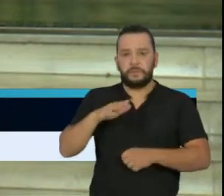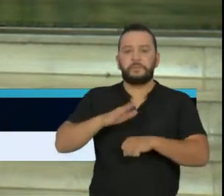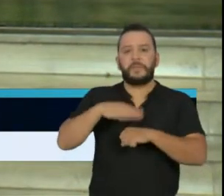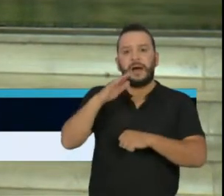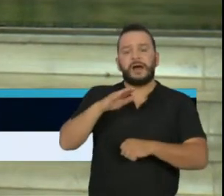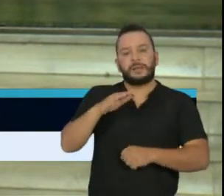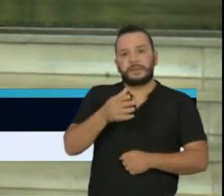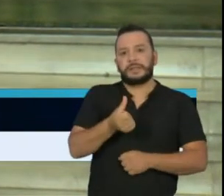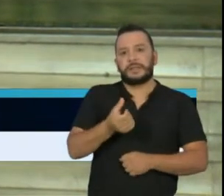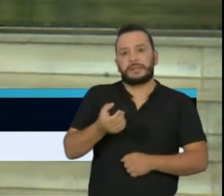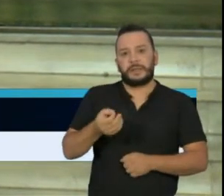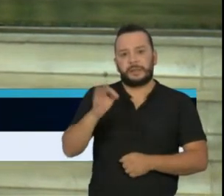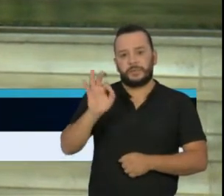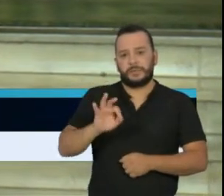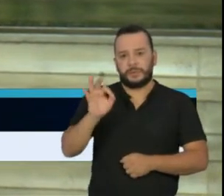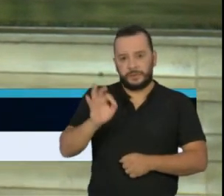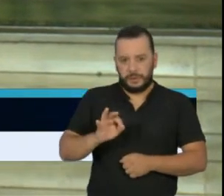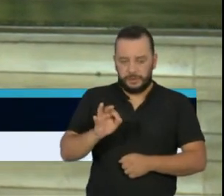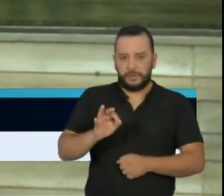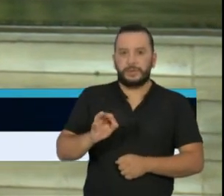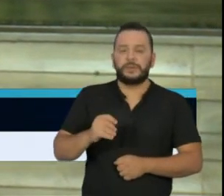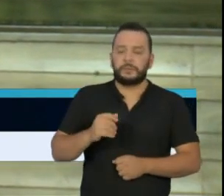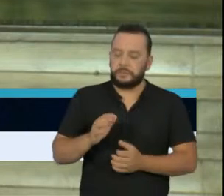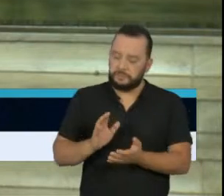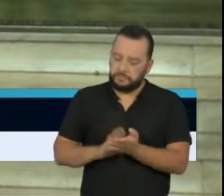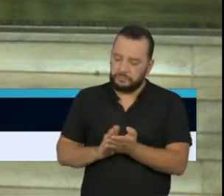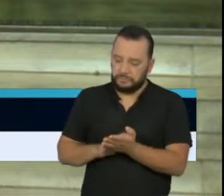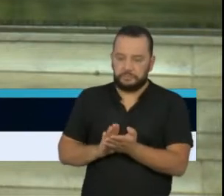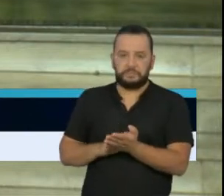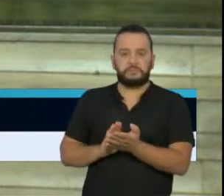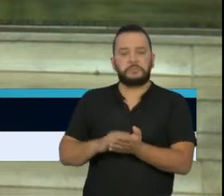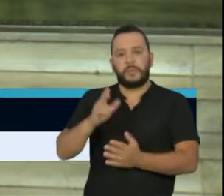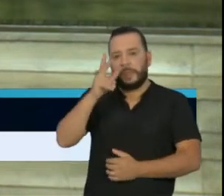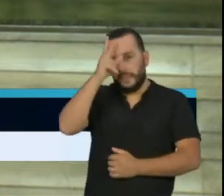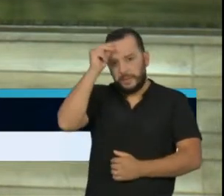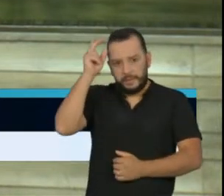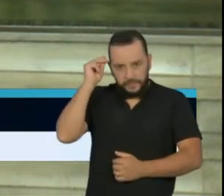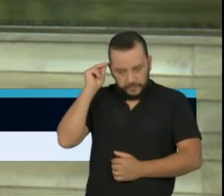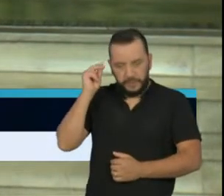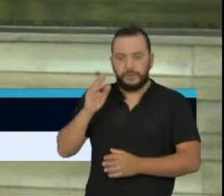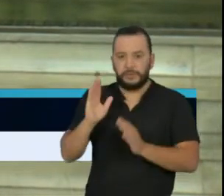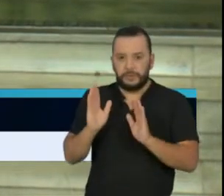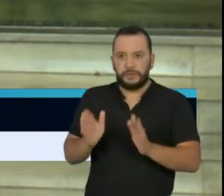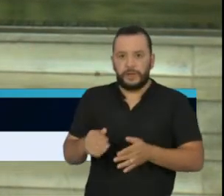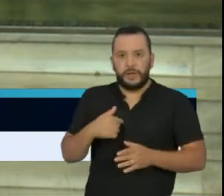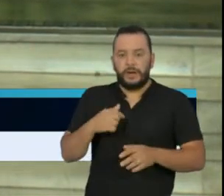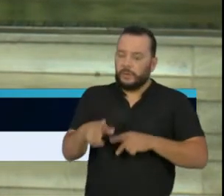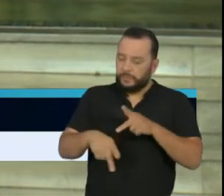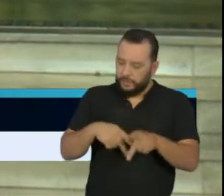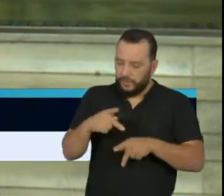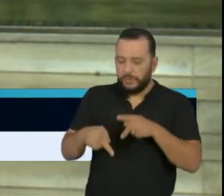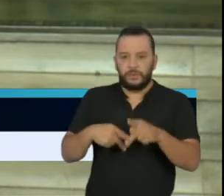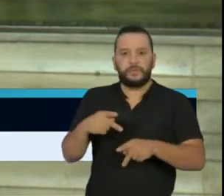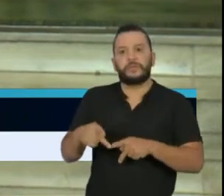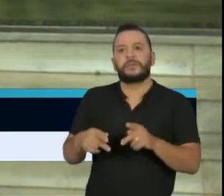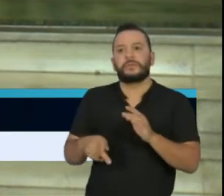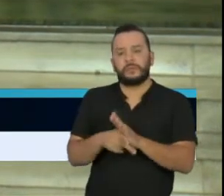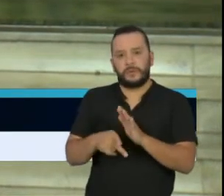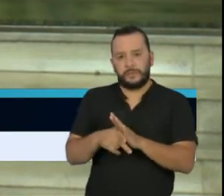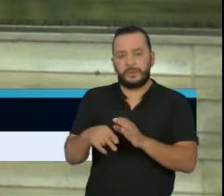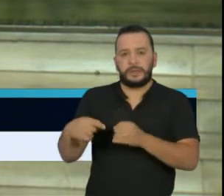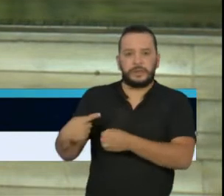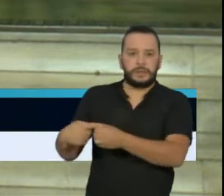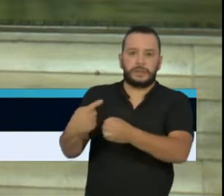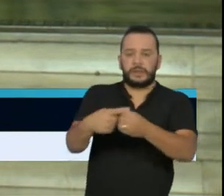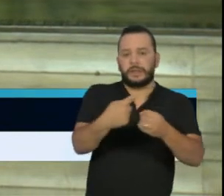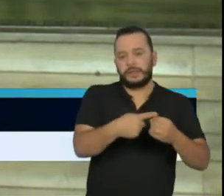a 60%. E cumprimentar os prefeitos, prefeitas e a população dessas cidades por terem